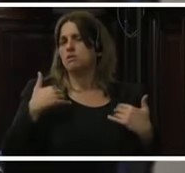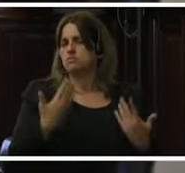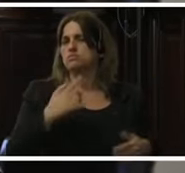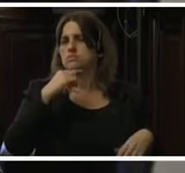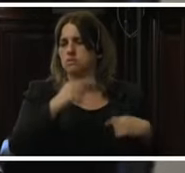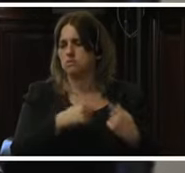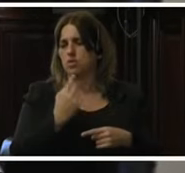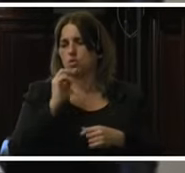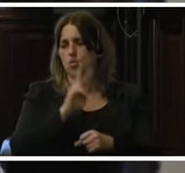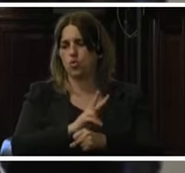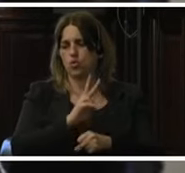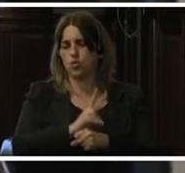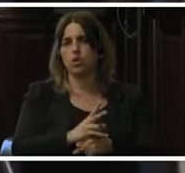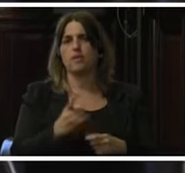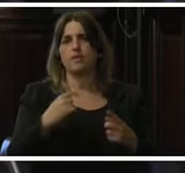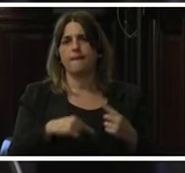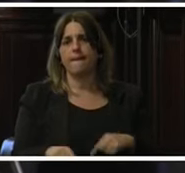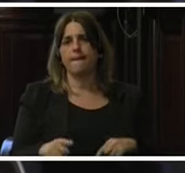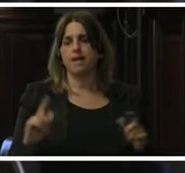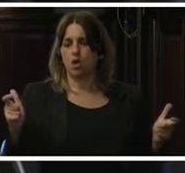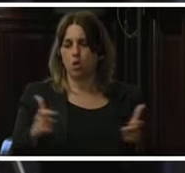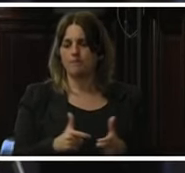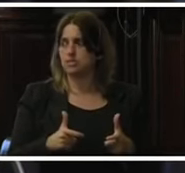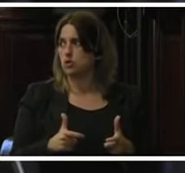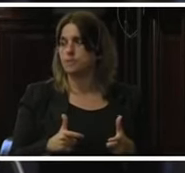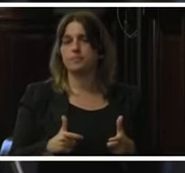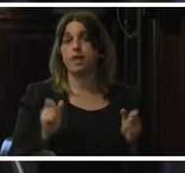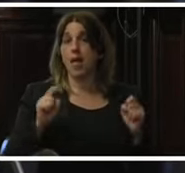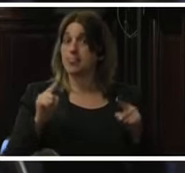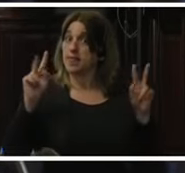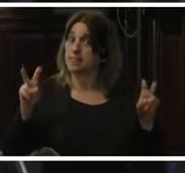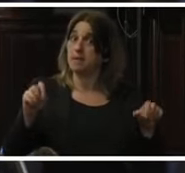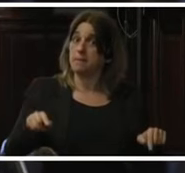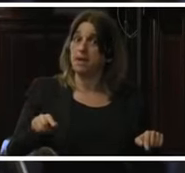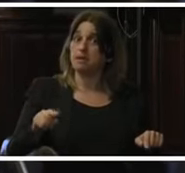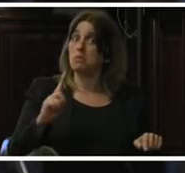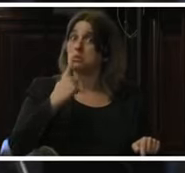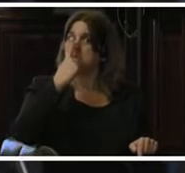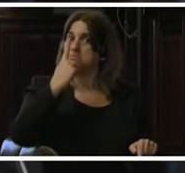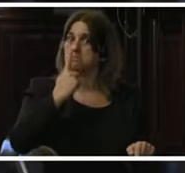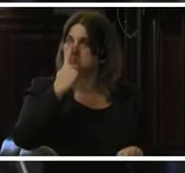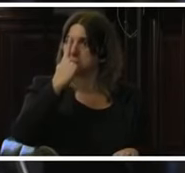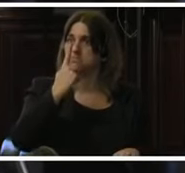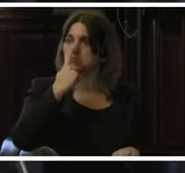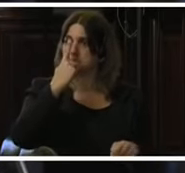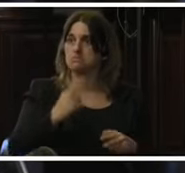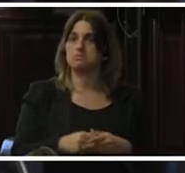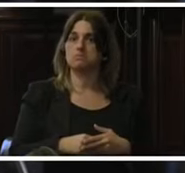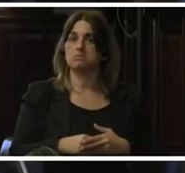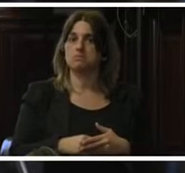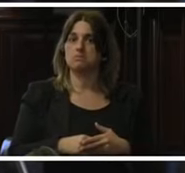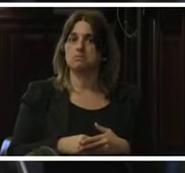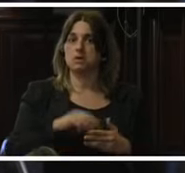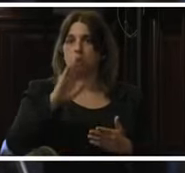seguimento à comissão esta temática com especial interesse em